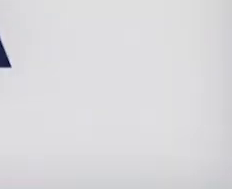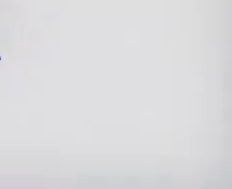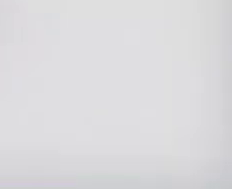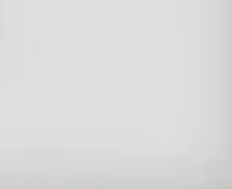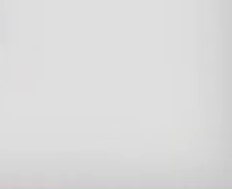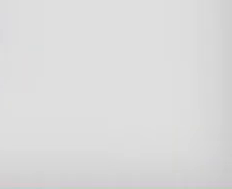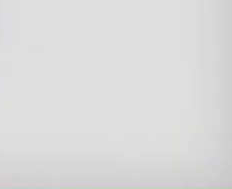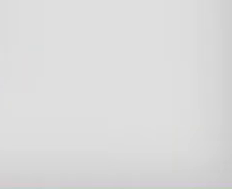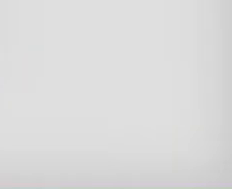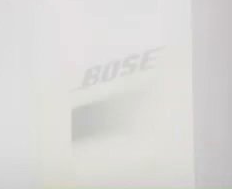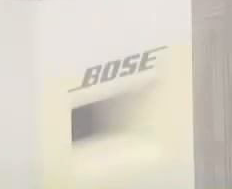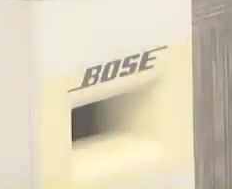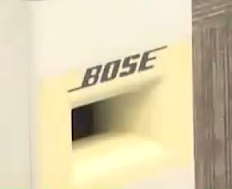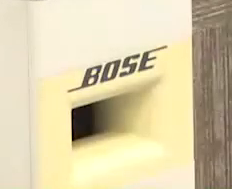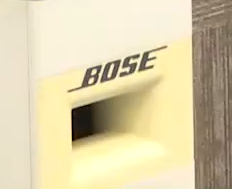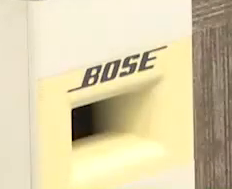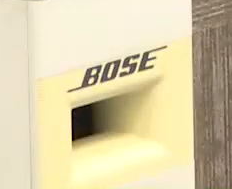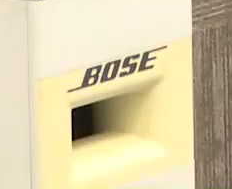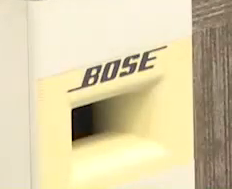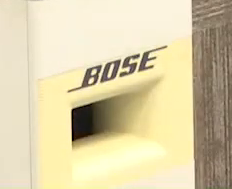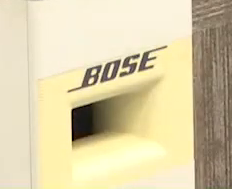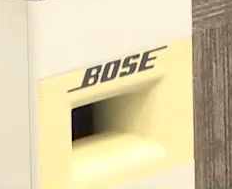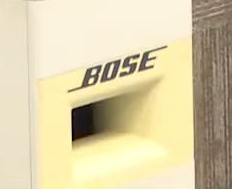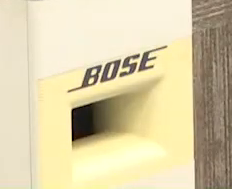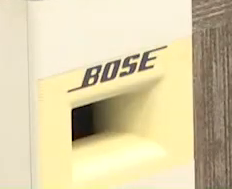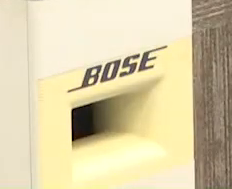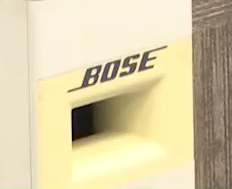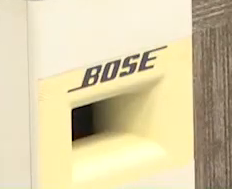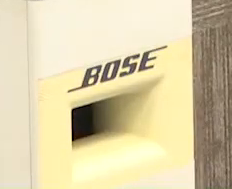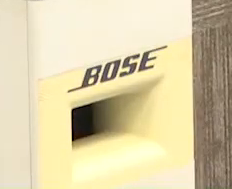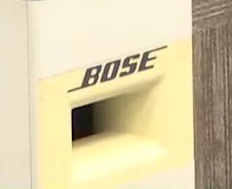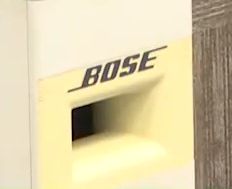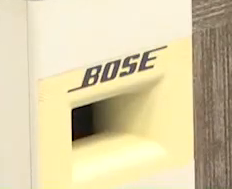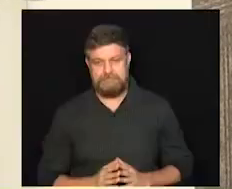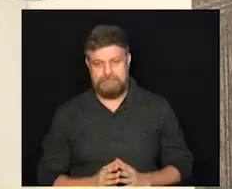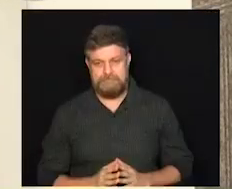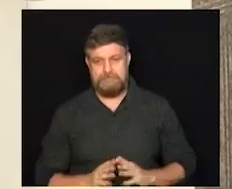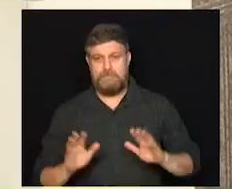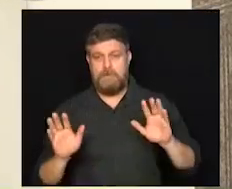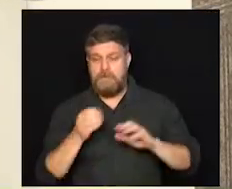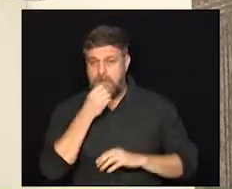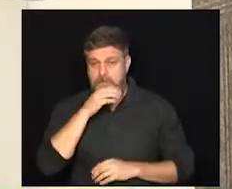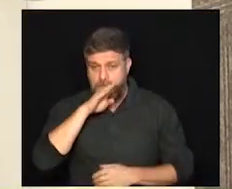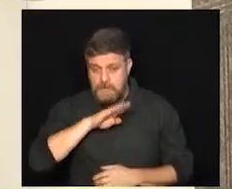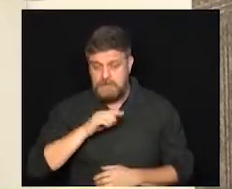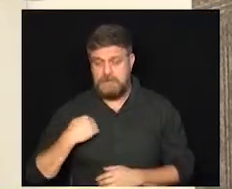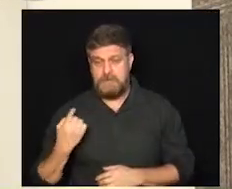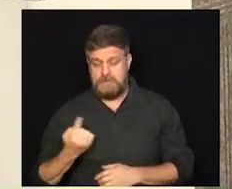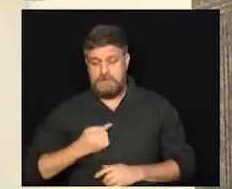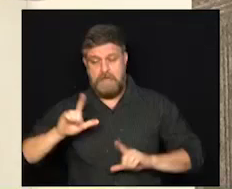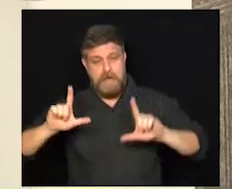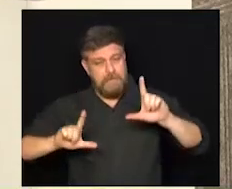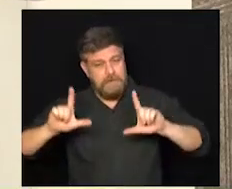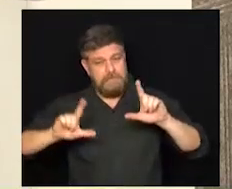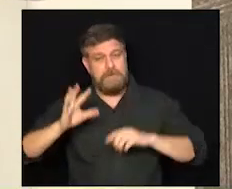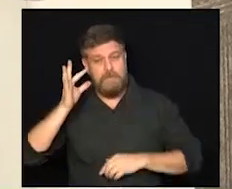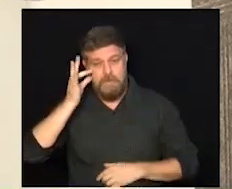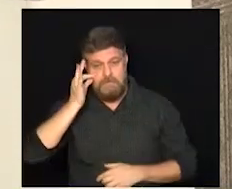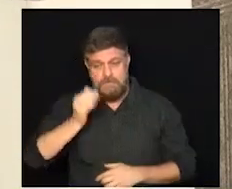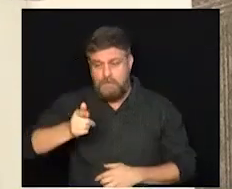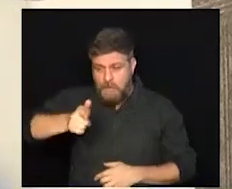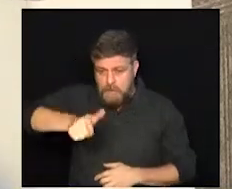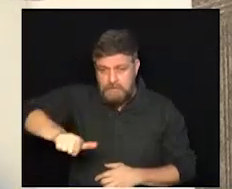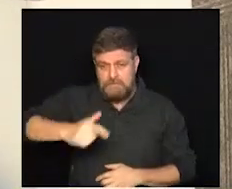TV Câmara, Campinas. Olá, boa tarde. Voltamos com a nossa programação ao vivo. Eu falo agora aqui